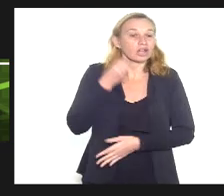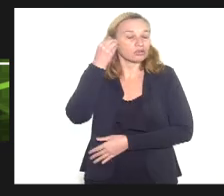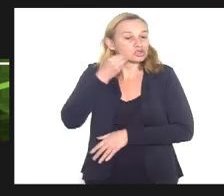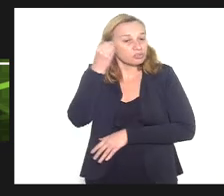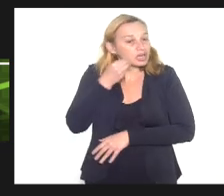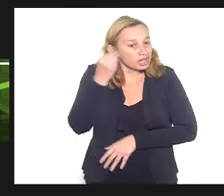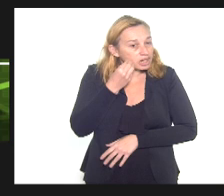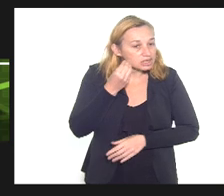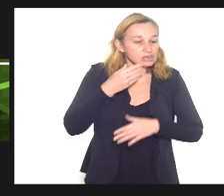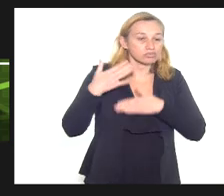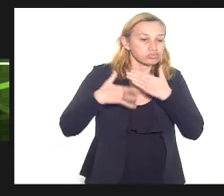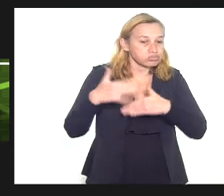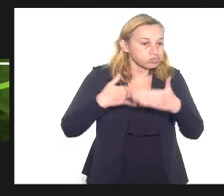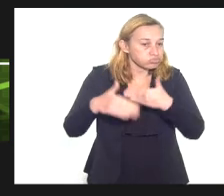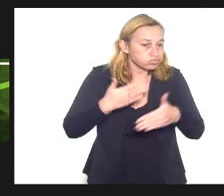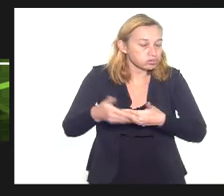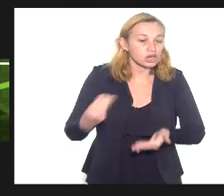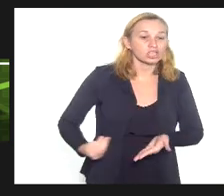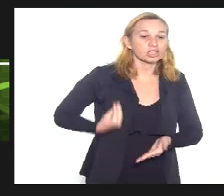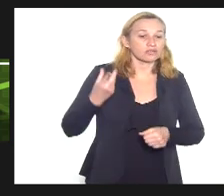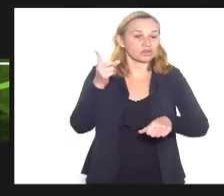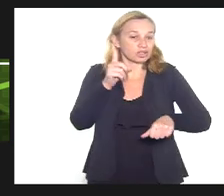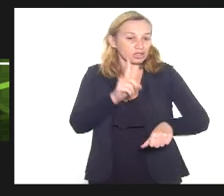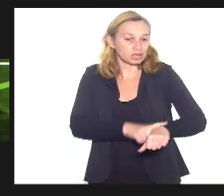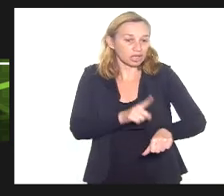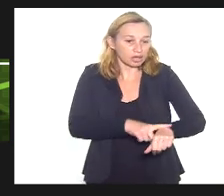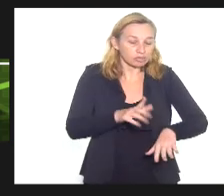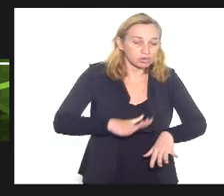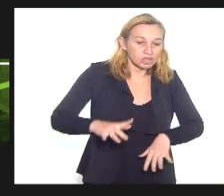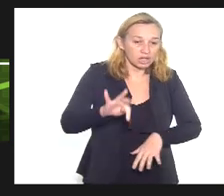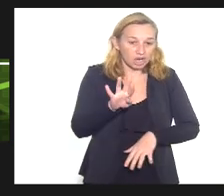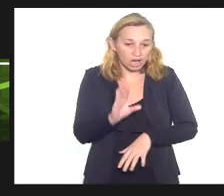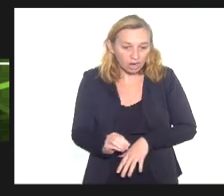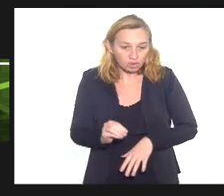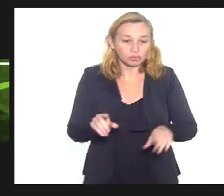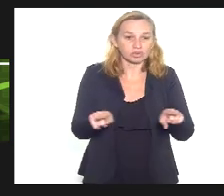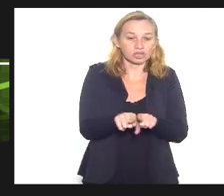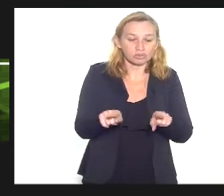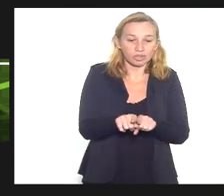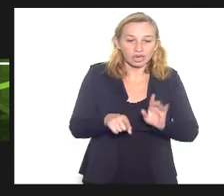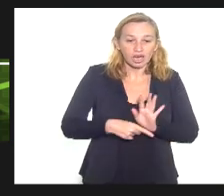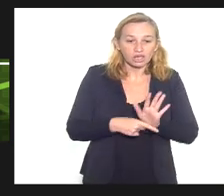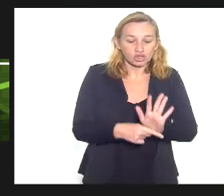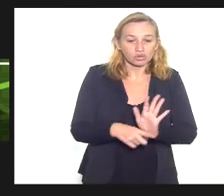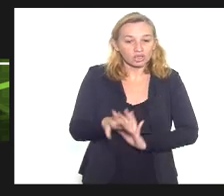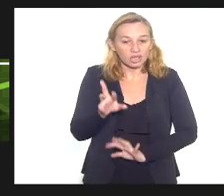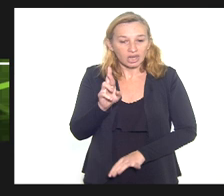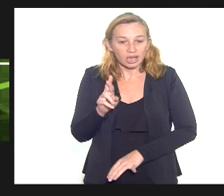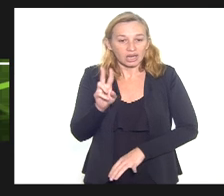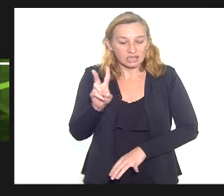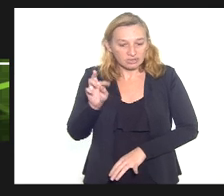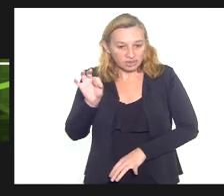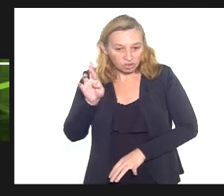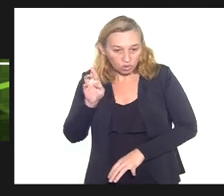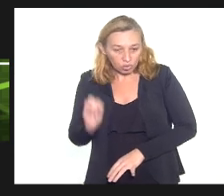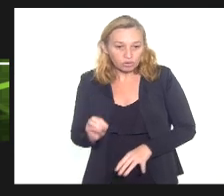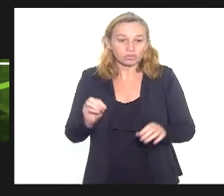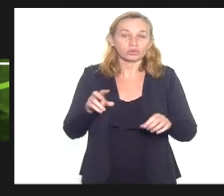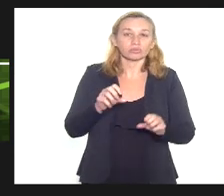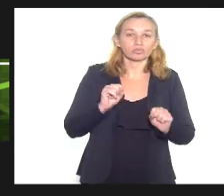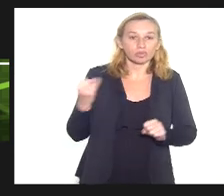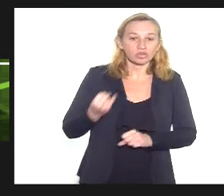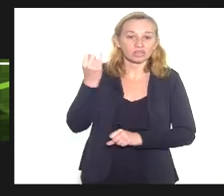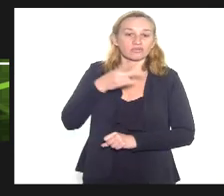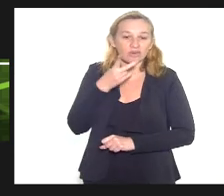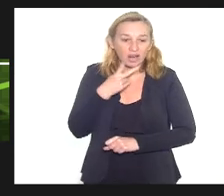de prolongamento de vida útil de campos e aumento de fatores de recuperação de reservatórios. É importante reforçar que o